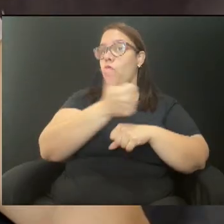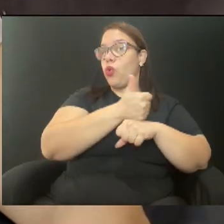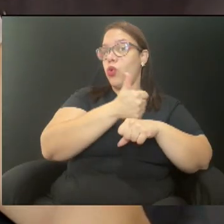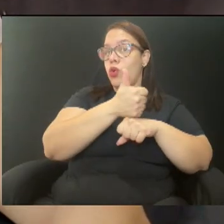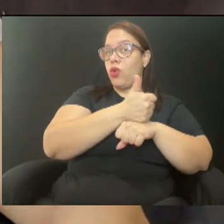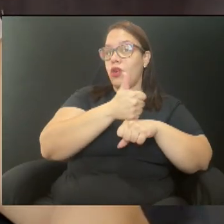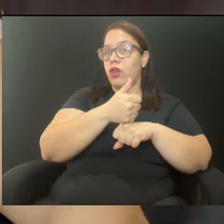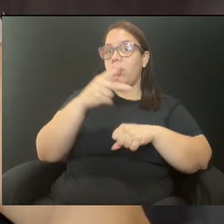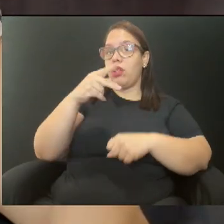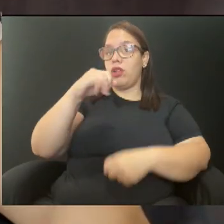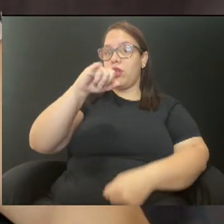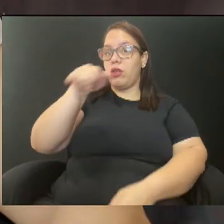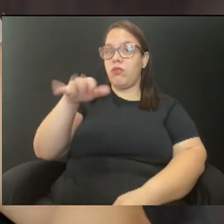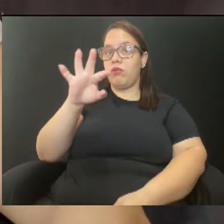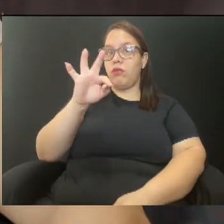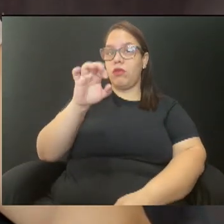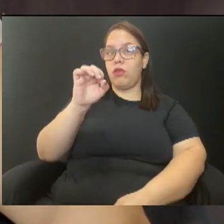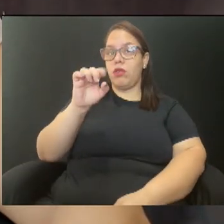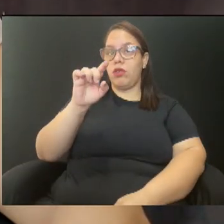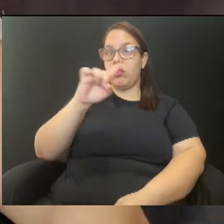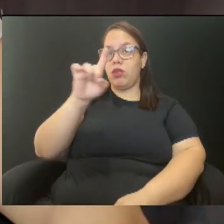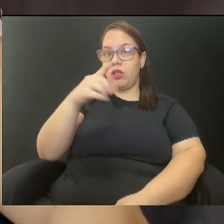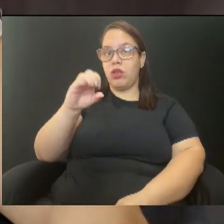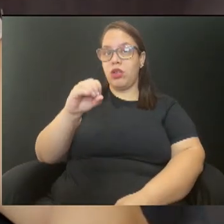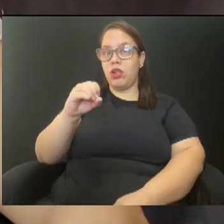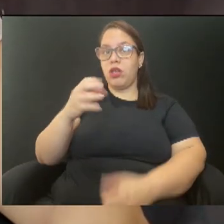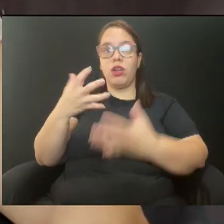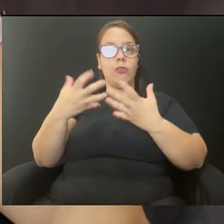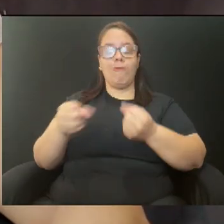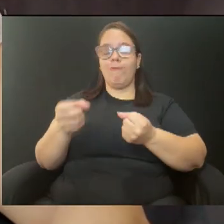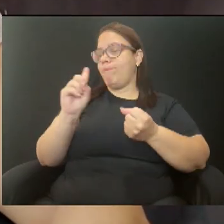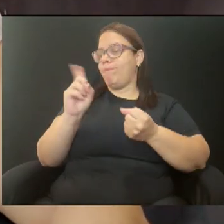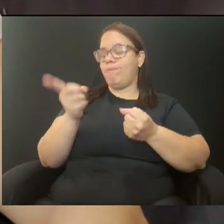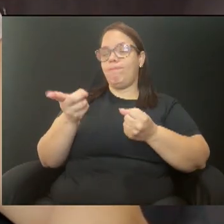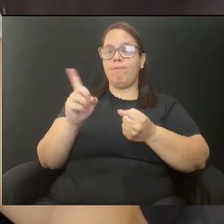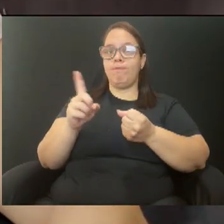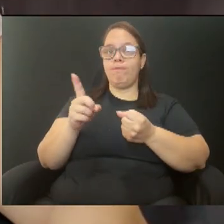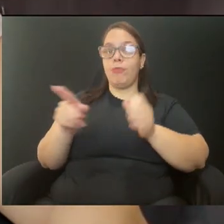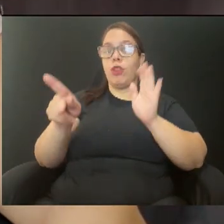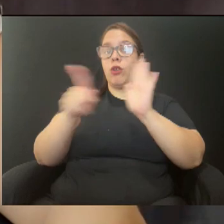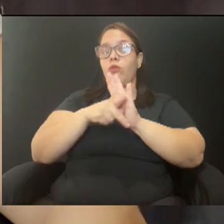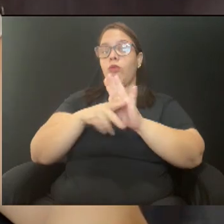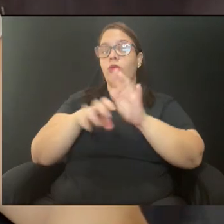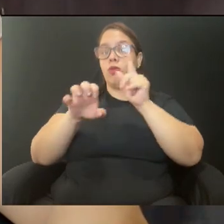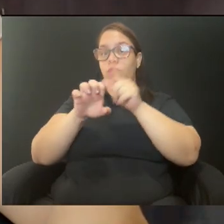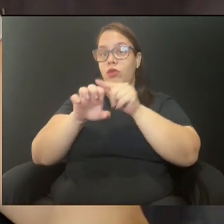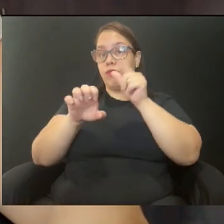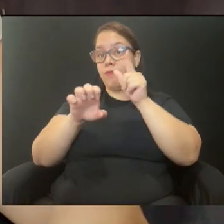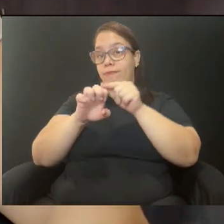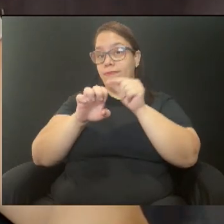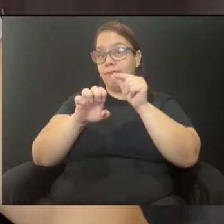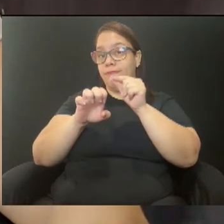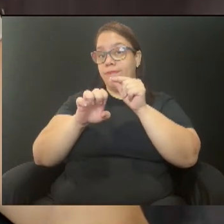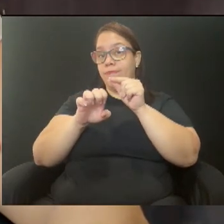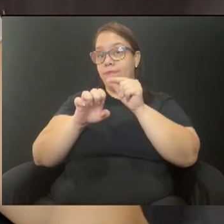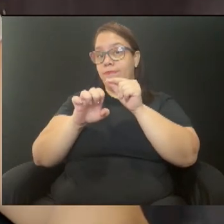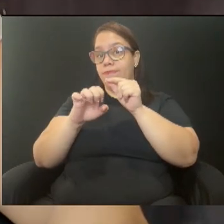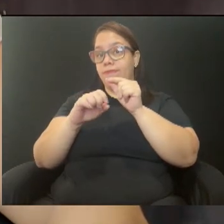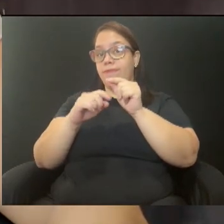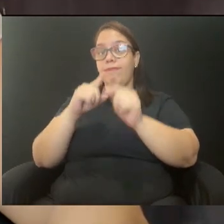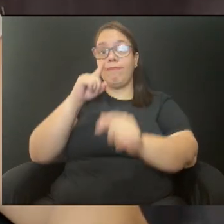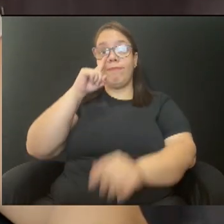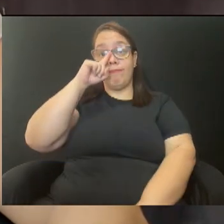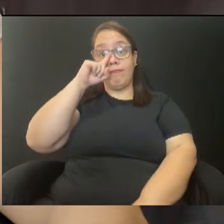não é aceita, né? Ainda mais se for uma atividade própria do negócio. E acaba virando ali assumindo um risco no sentido, ele